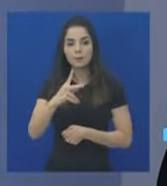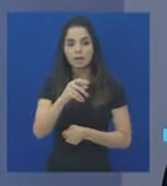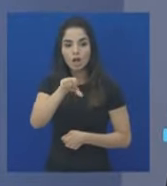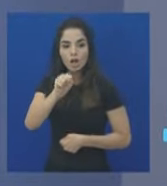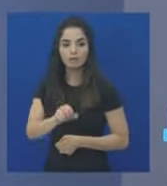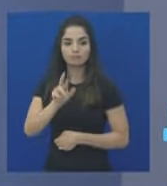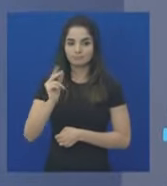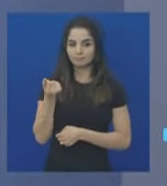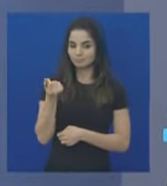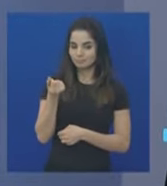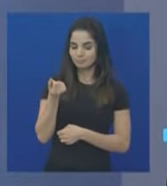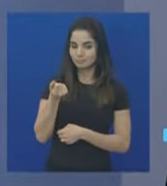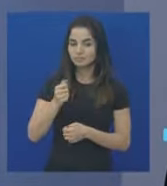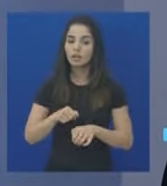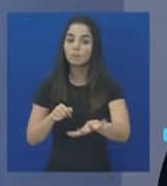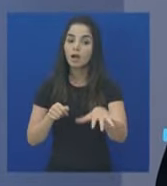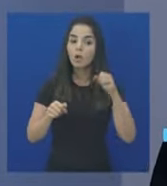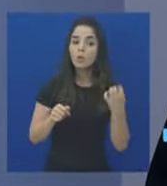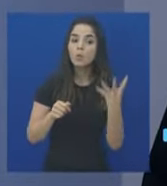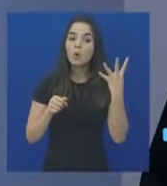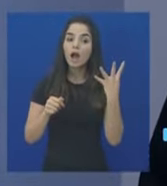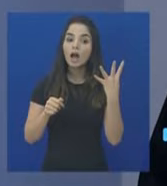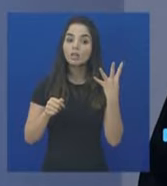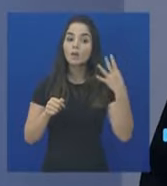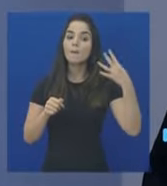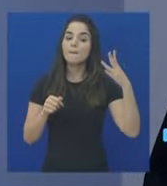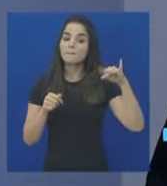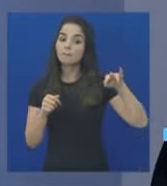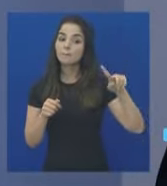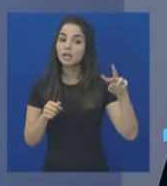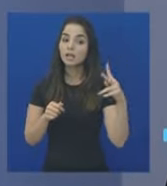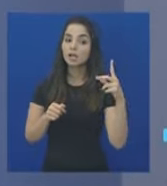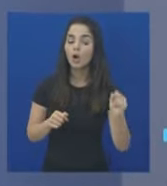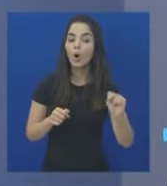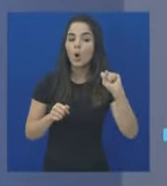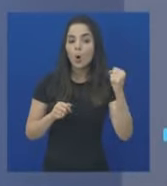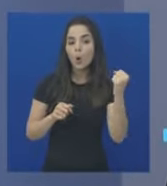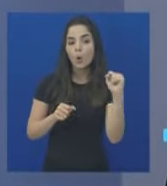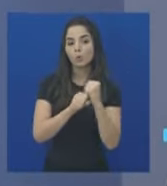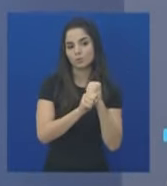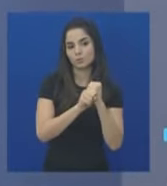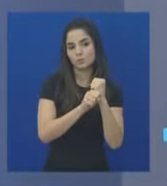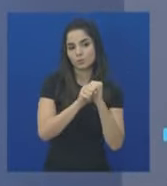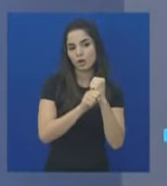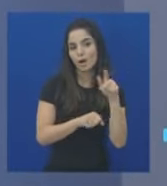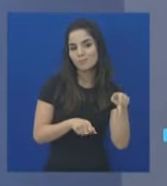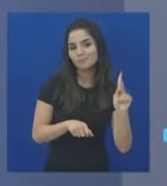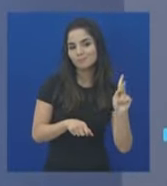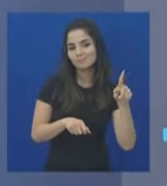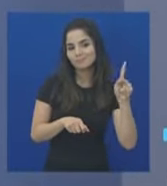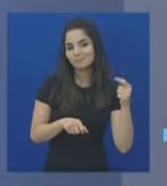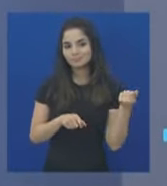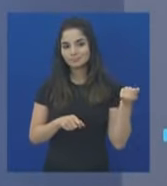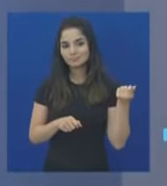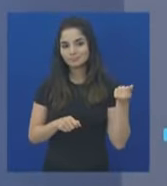Ele arrecadou 4 bilhões de reais em 8 anos de governo somente de royalties do petróleo.